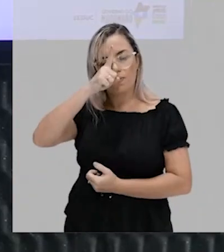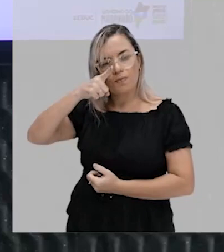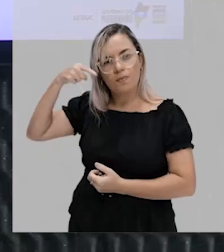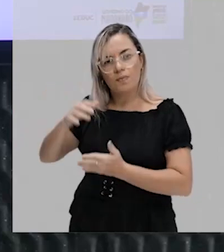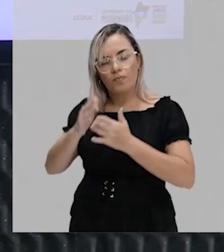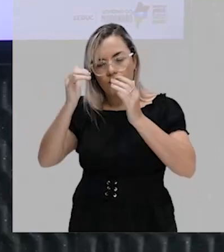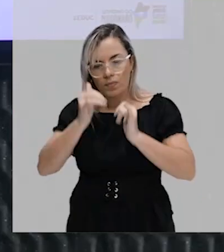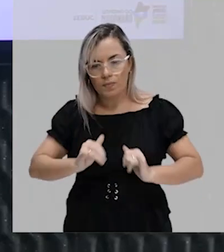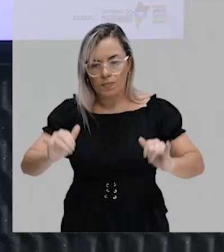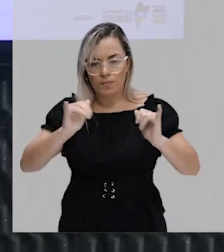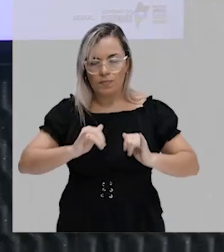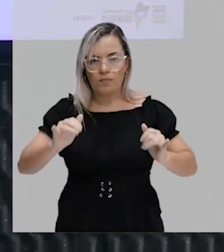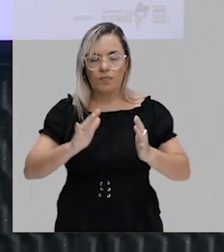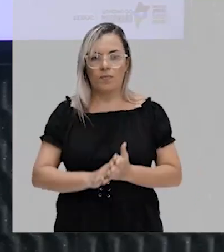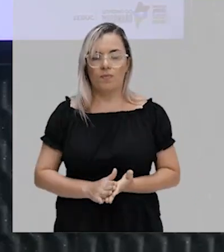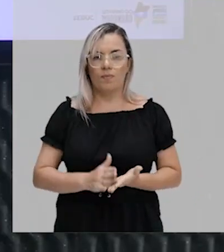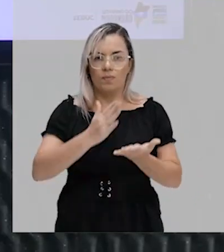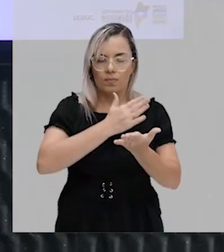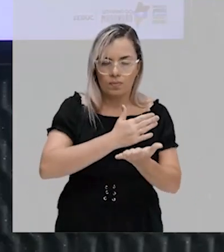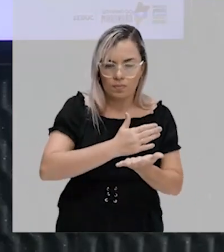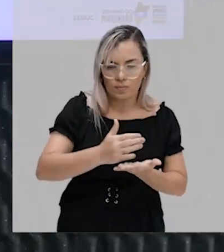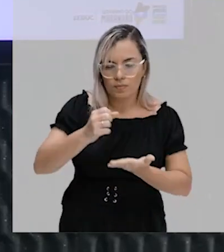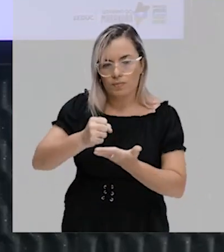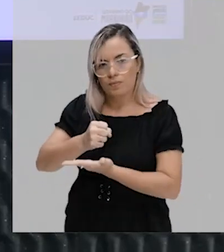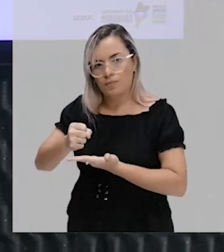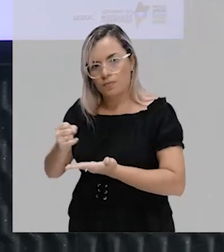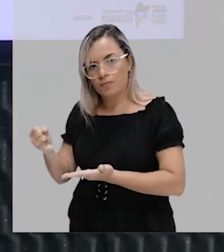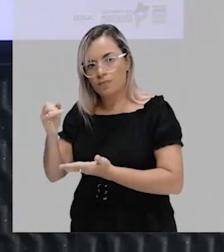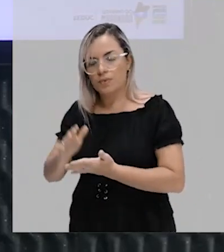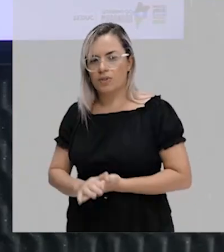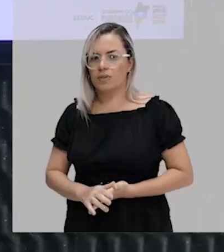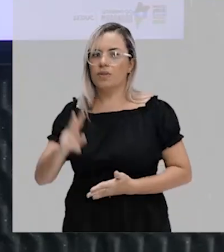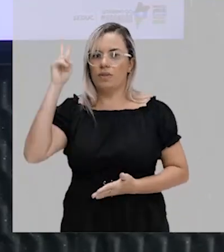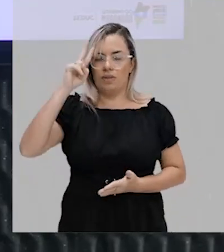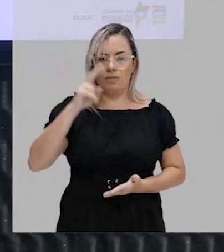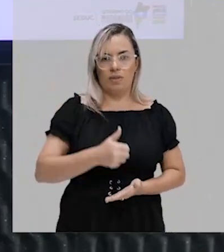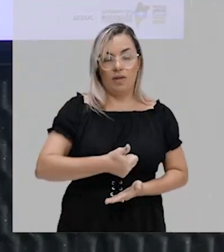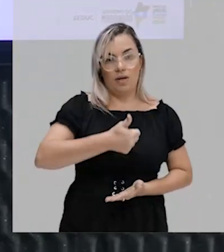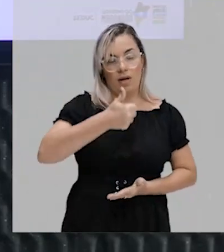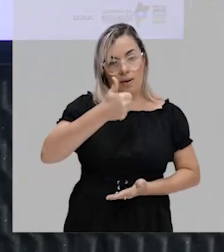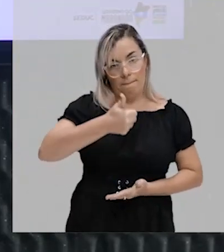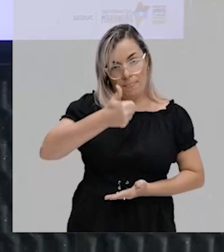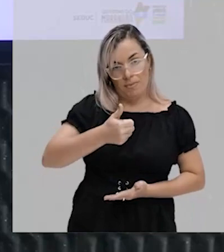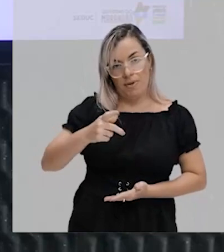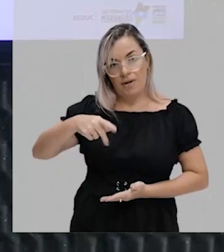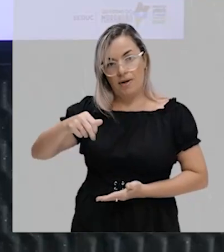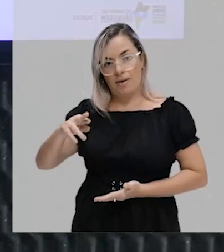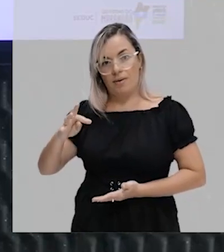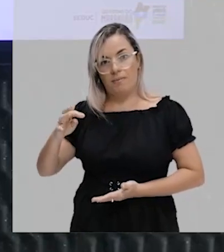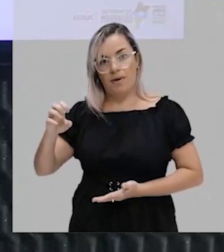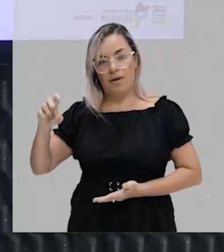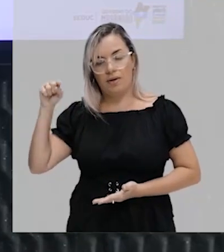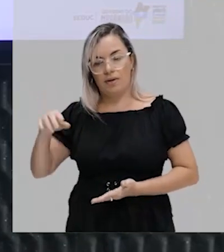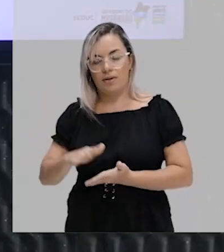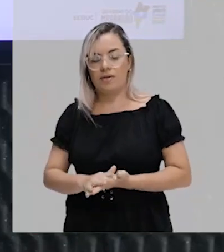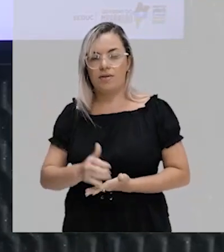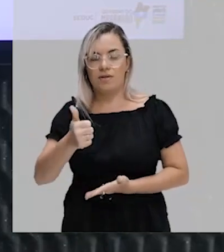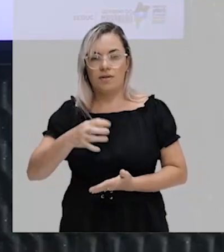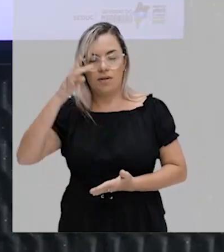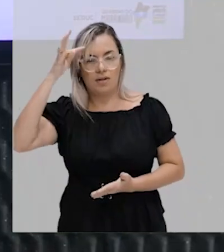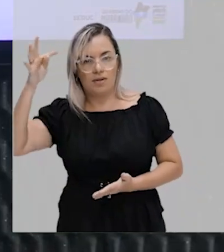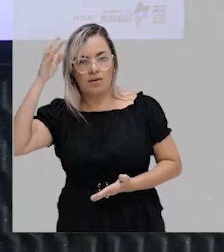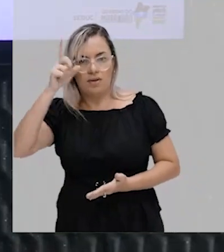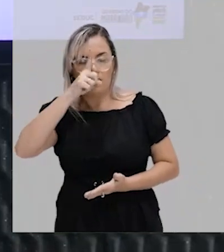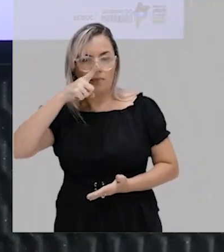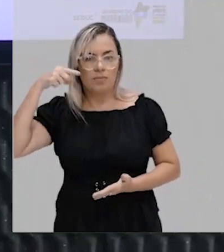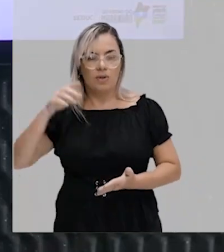essas informações preliminares, lembra que é só a primeira parte, tá? Com essas informações preliminares sobre a teoria de